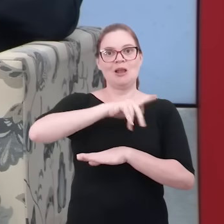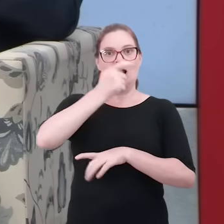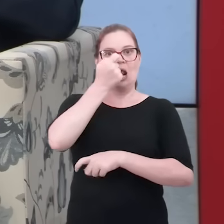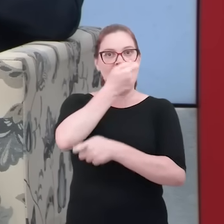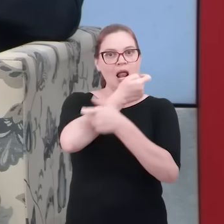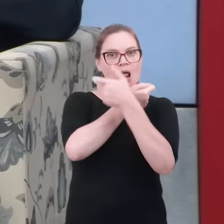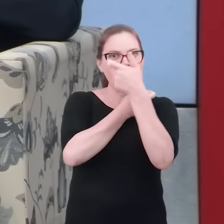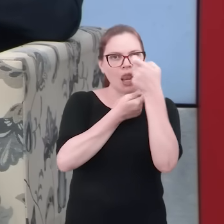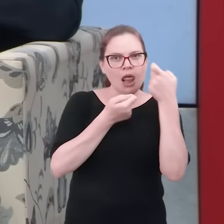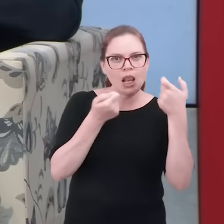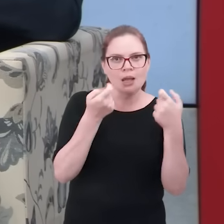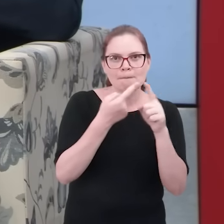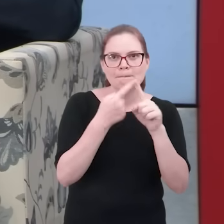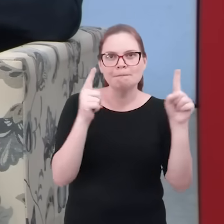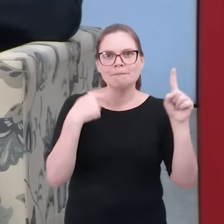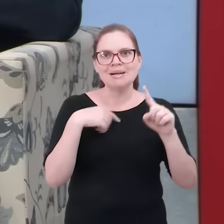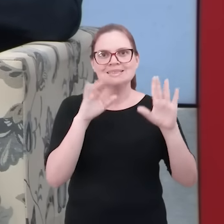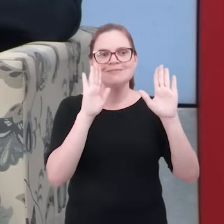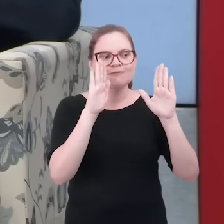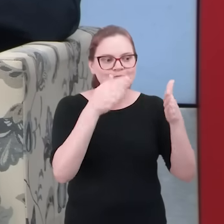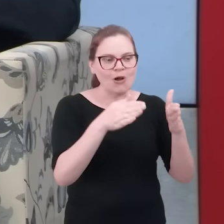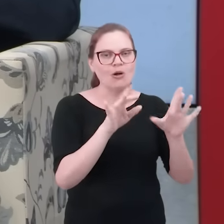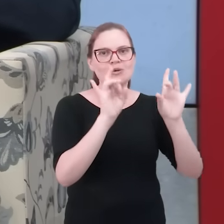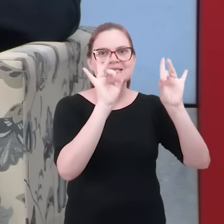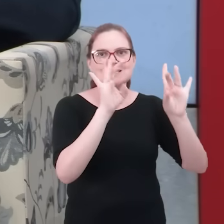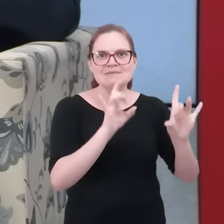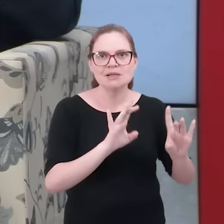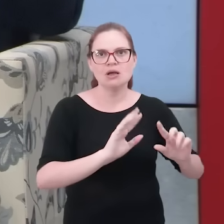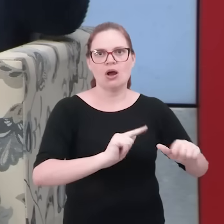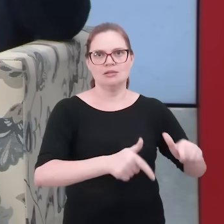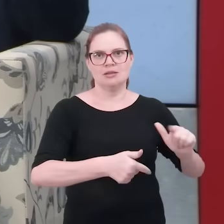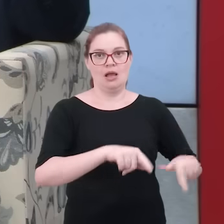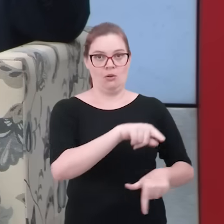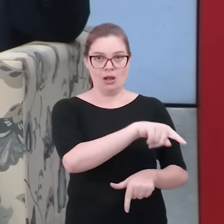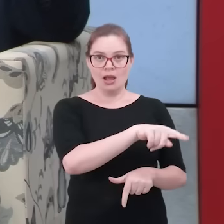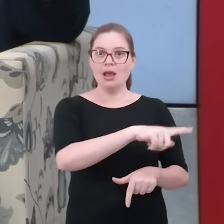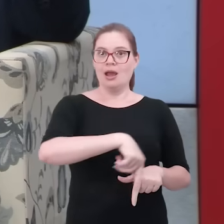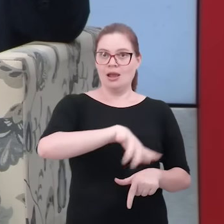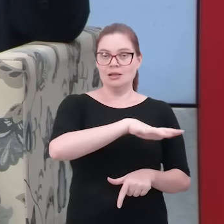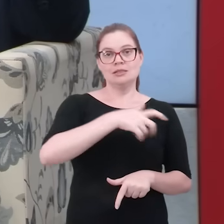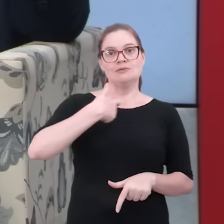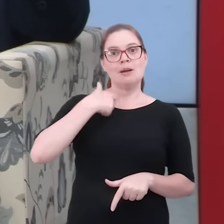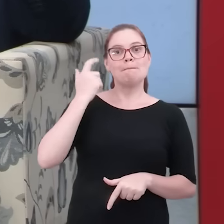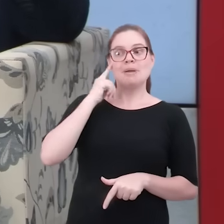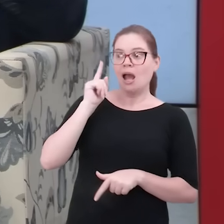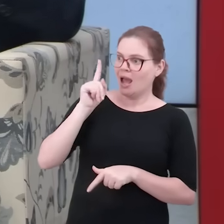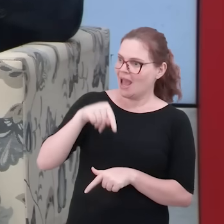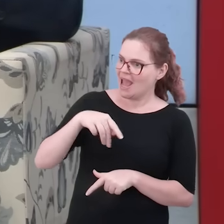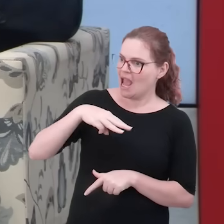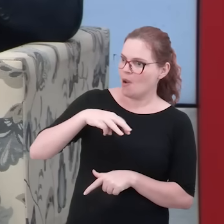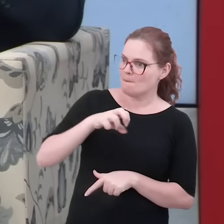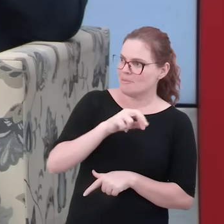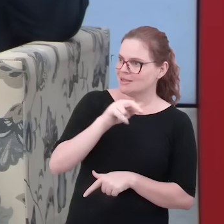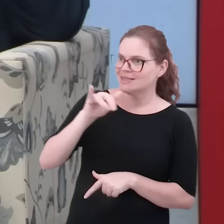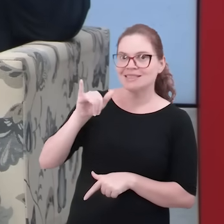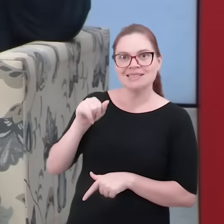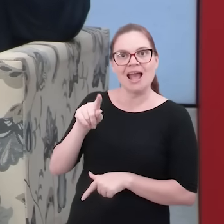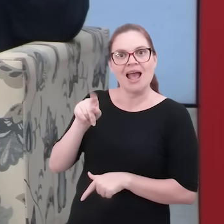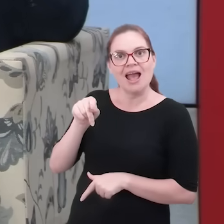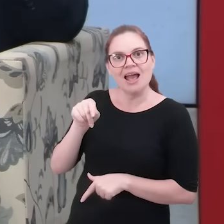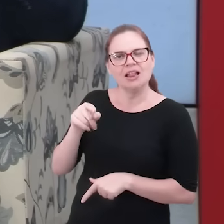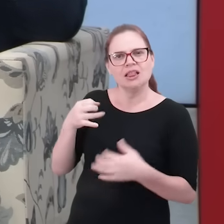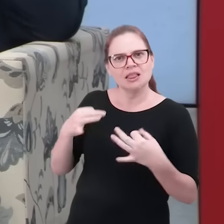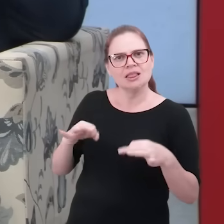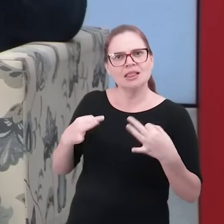enganar muitos, especialmente a Israel. Israel vai achar que ele é o Messias. Biblicamente também